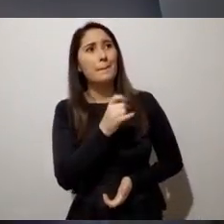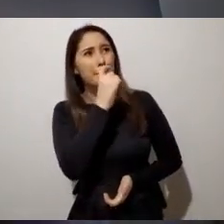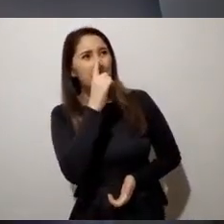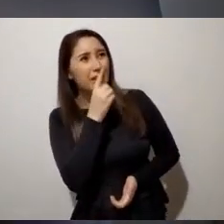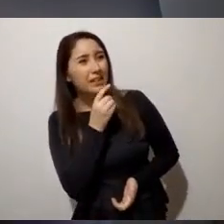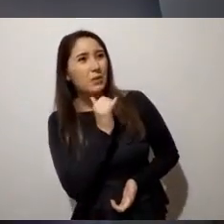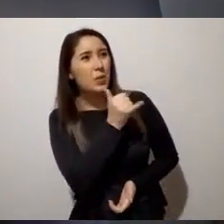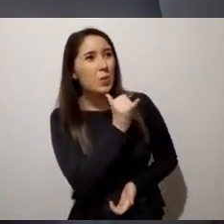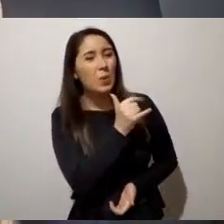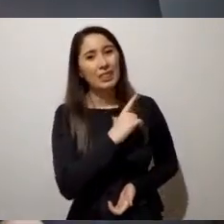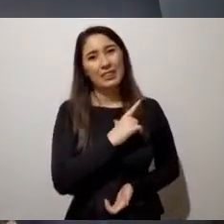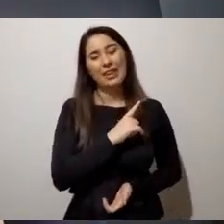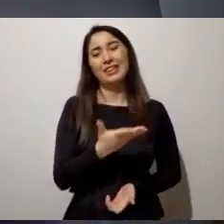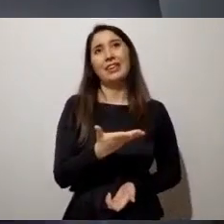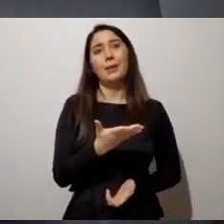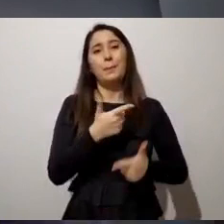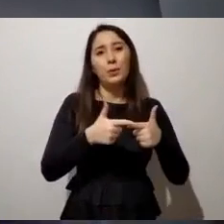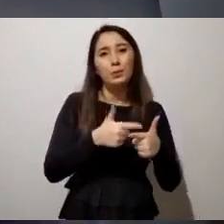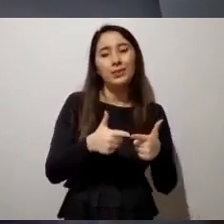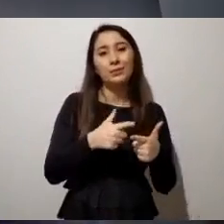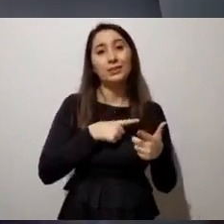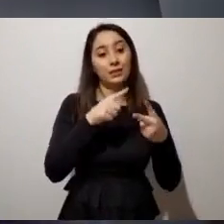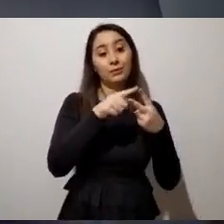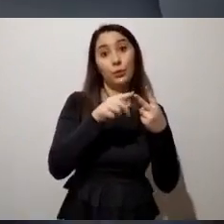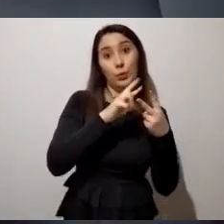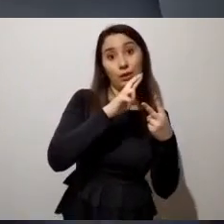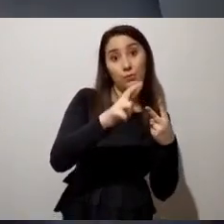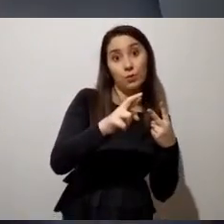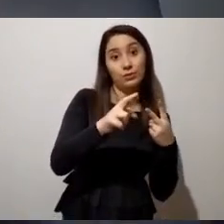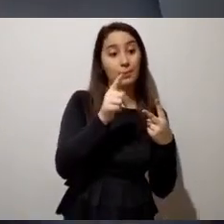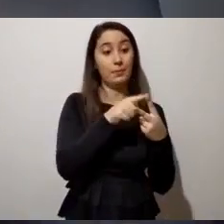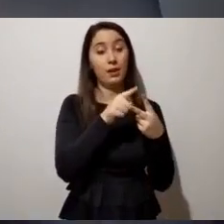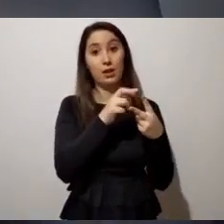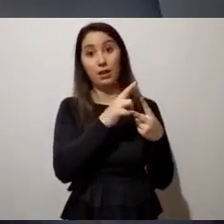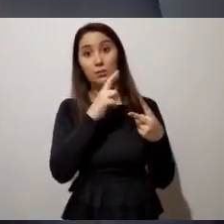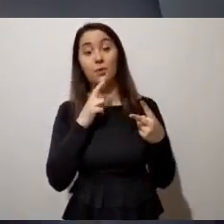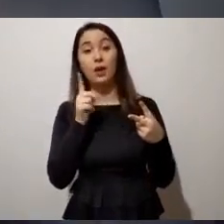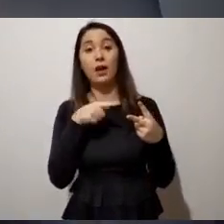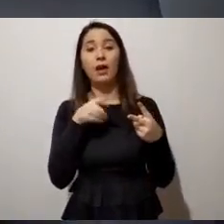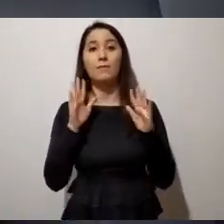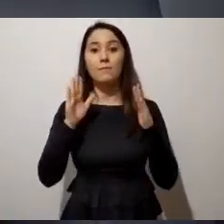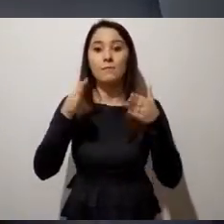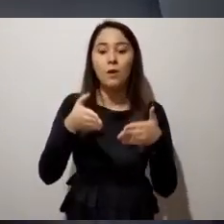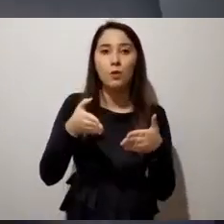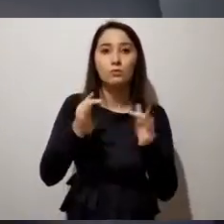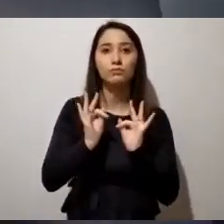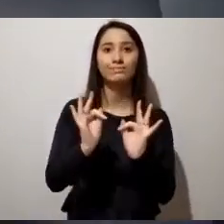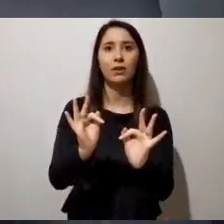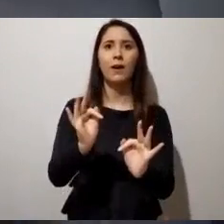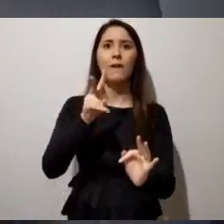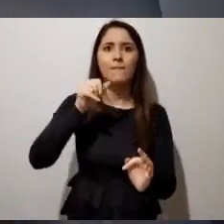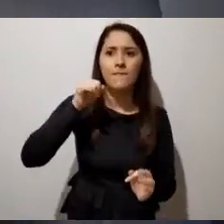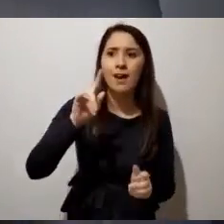pais, você tinha dois tipos de respostas. Uma centrada no futuro, vamos fazer tal coisa,